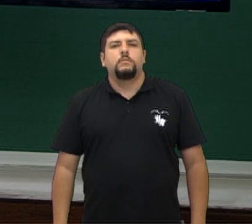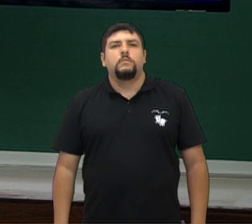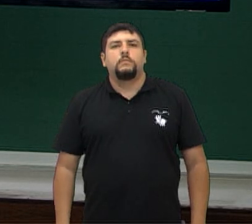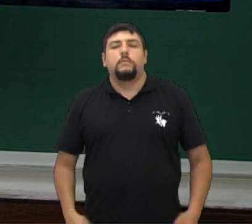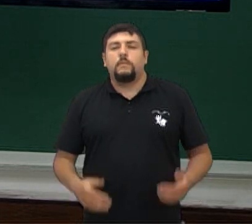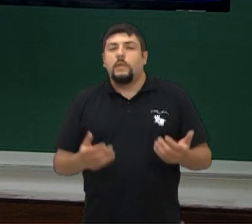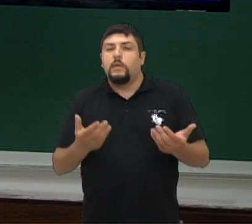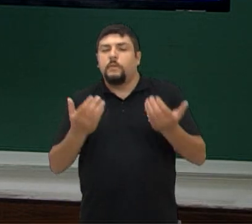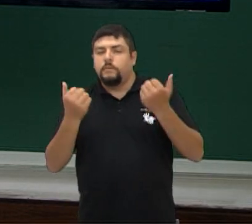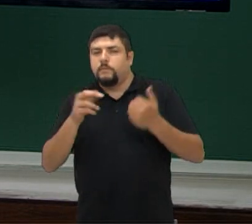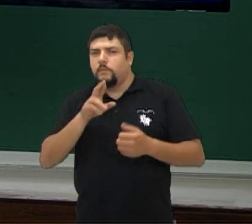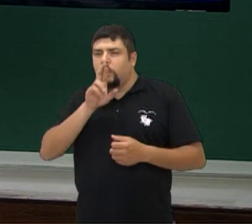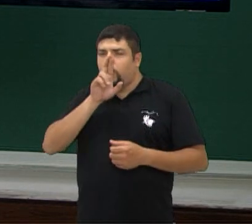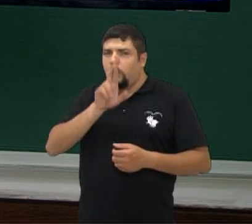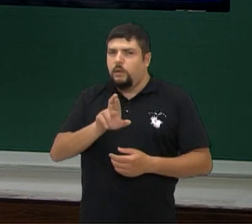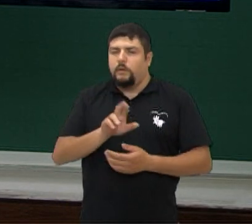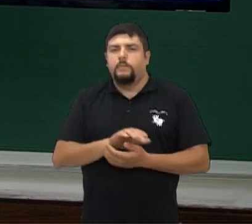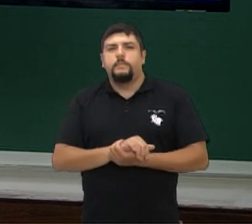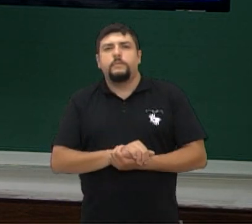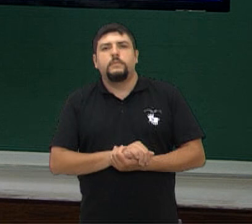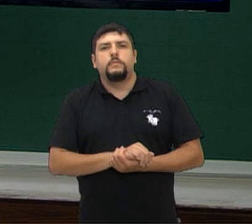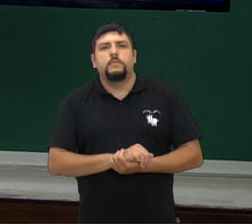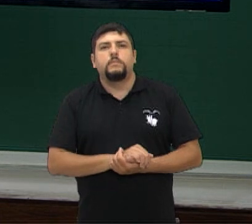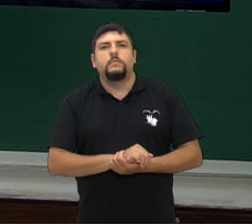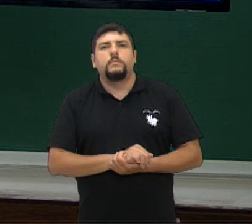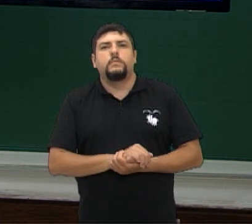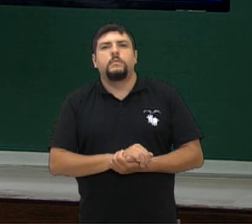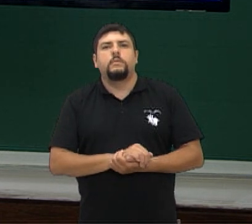Vamos lá então para a resposta? Olha só.